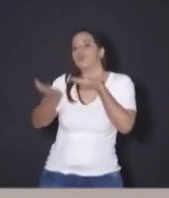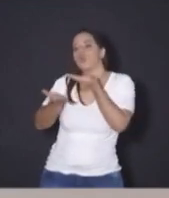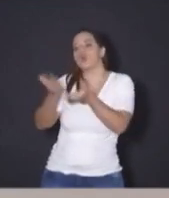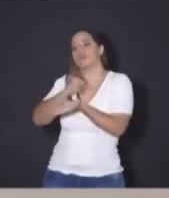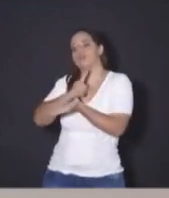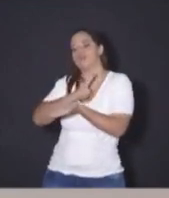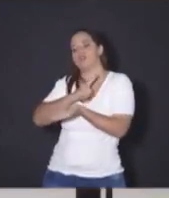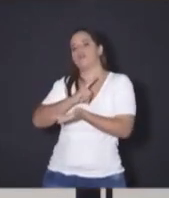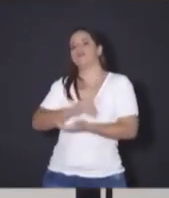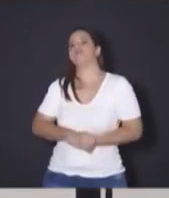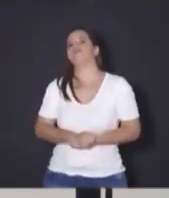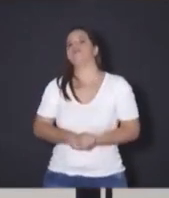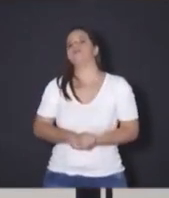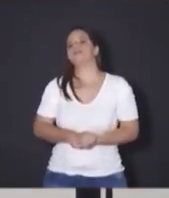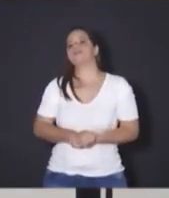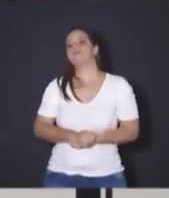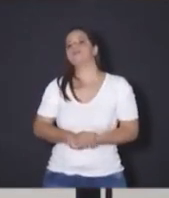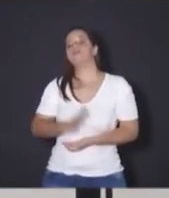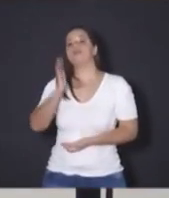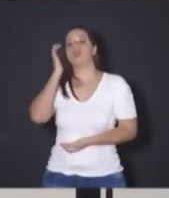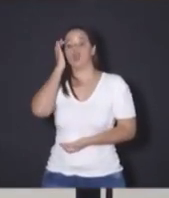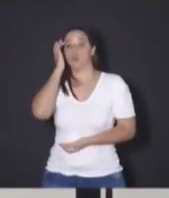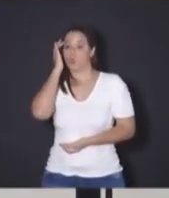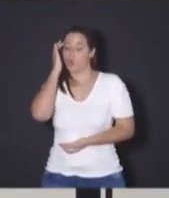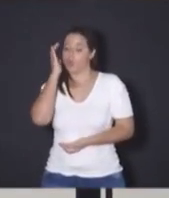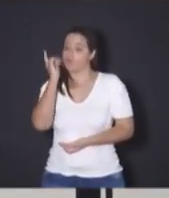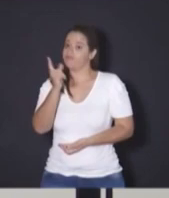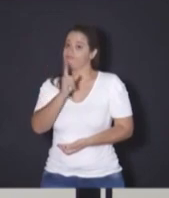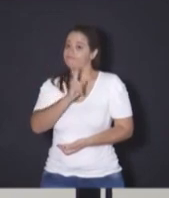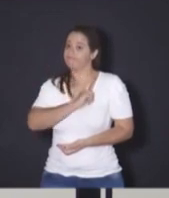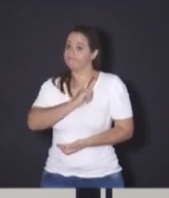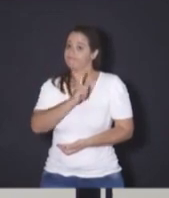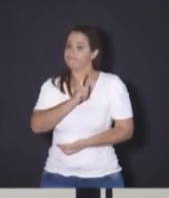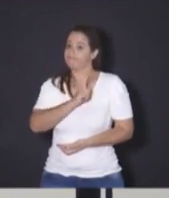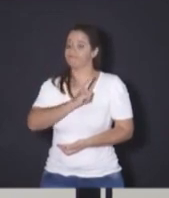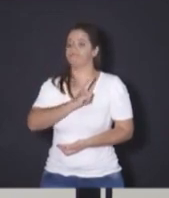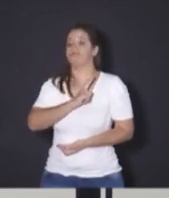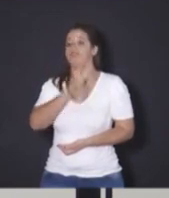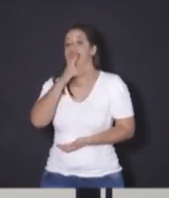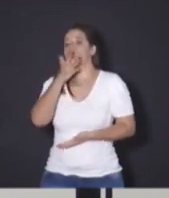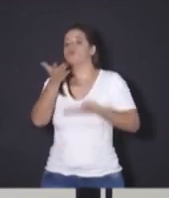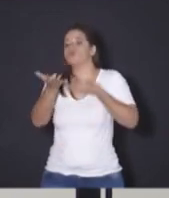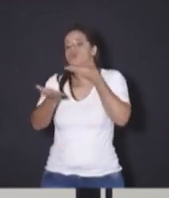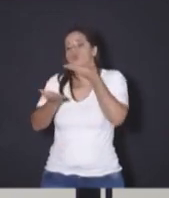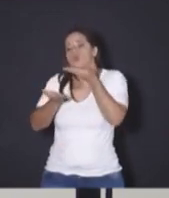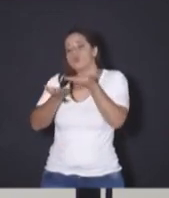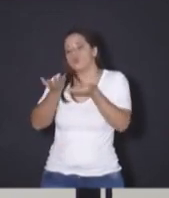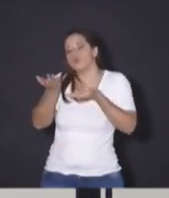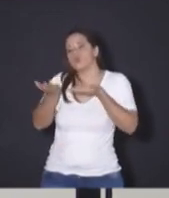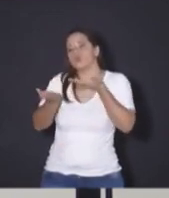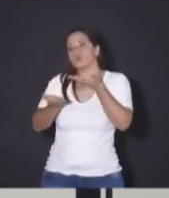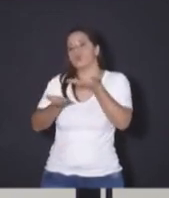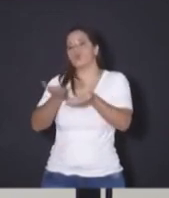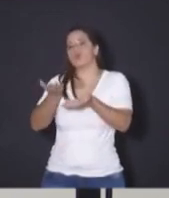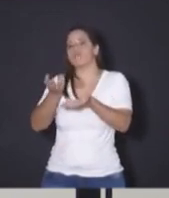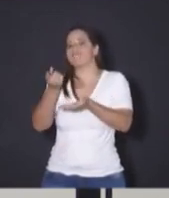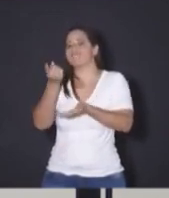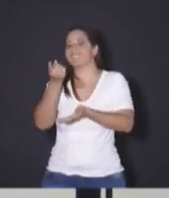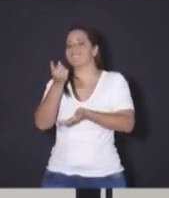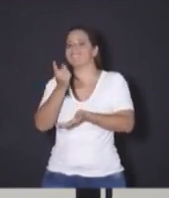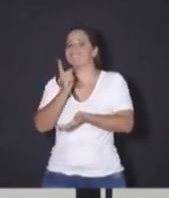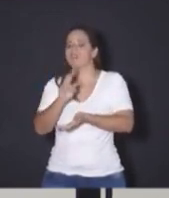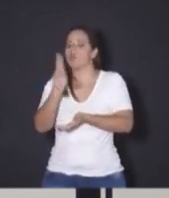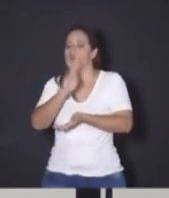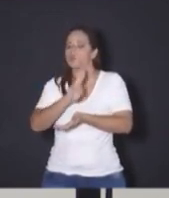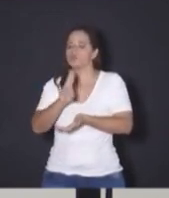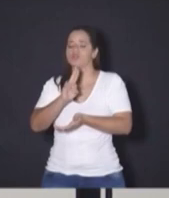ter? Eu acho que tem que ter o cuidado de não utilizar. Olha,